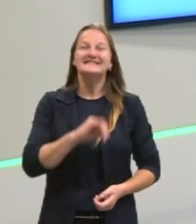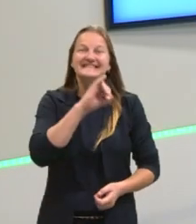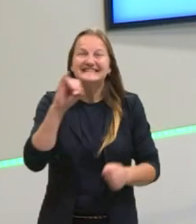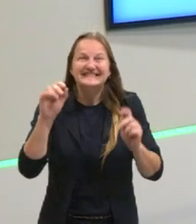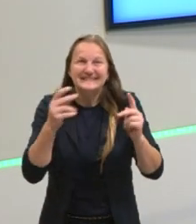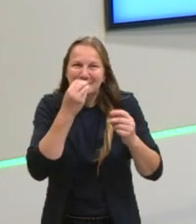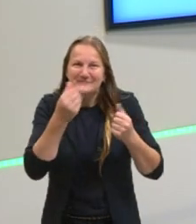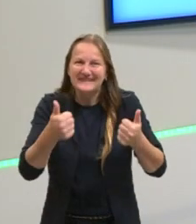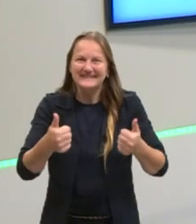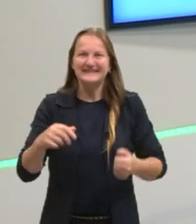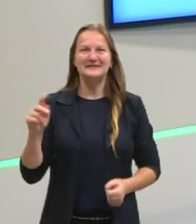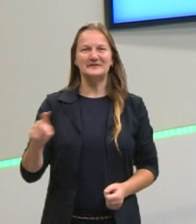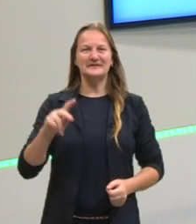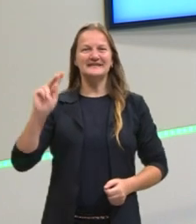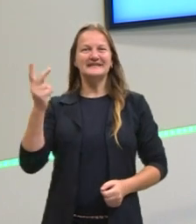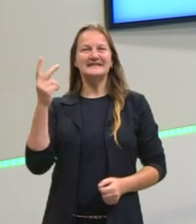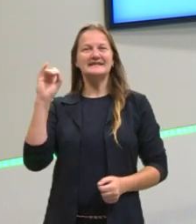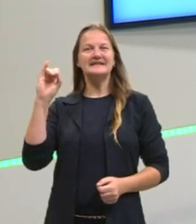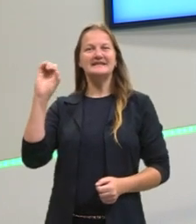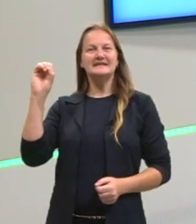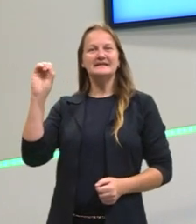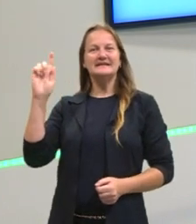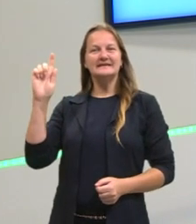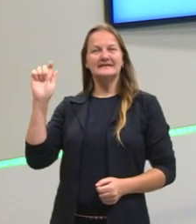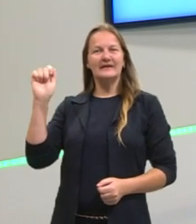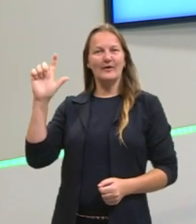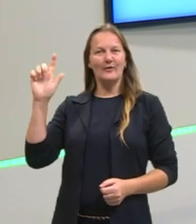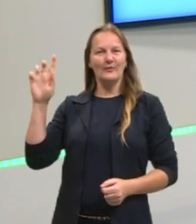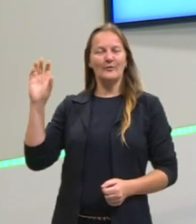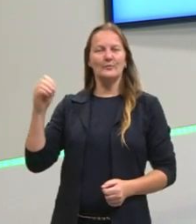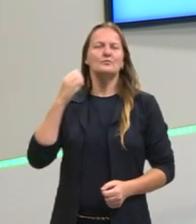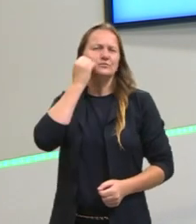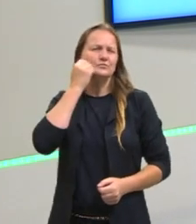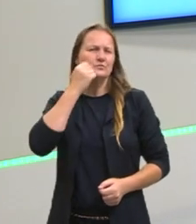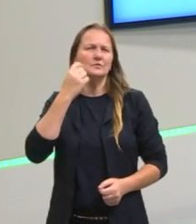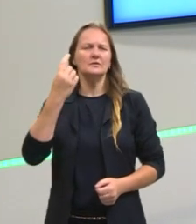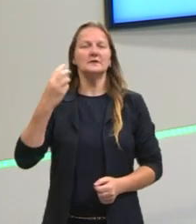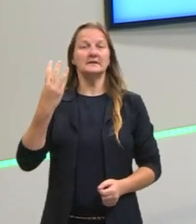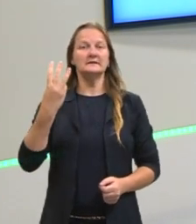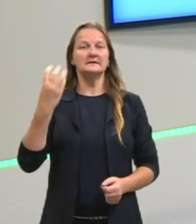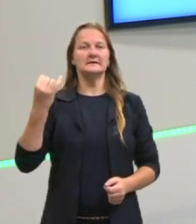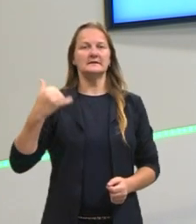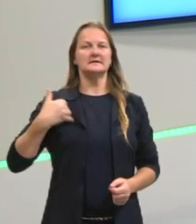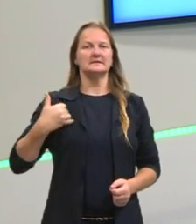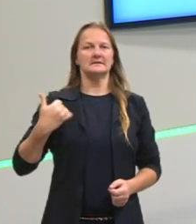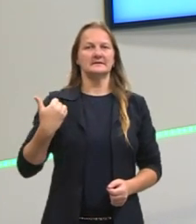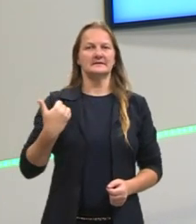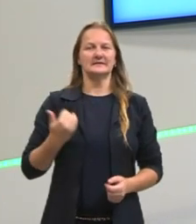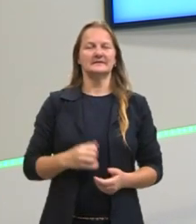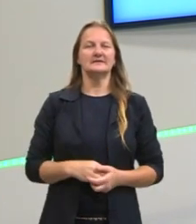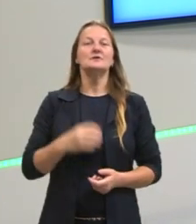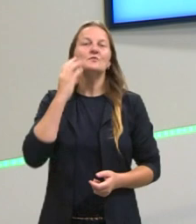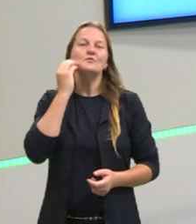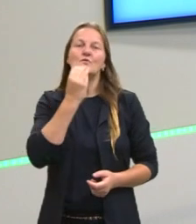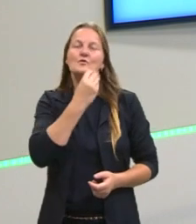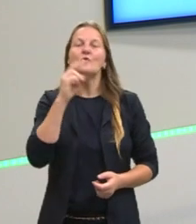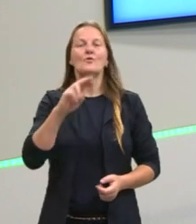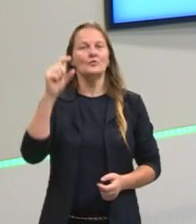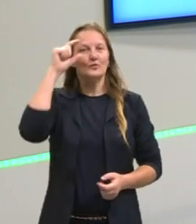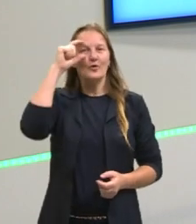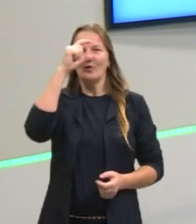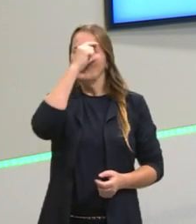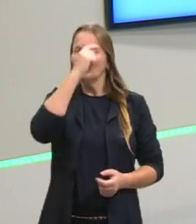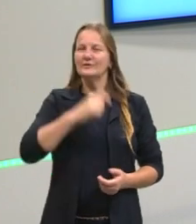Opa, tudo bem? Eu sou o professor Hidalgo, tenho 36 anos, sou negro, 1,75 m, tenho barba e uso